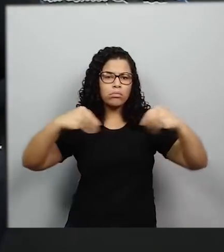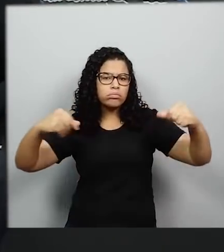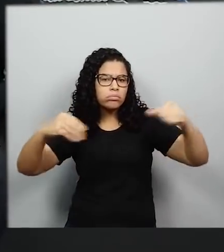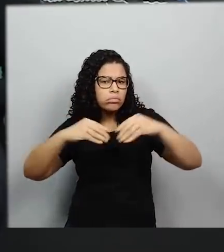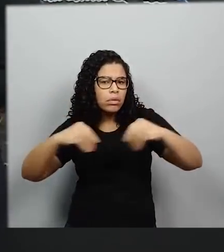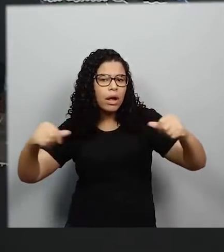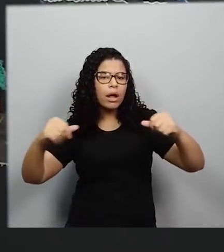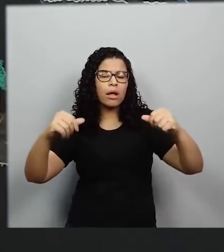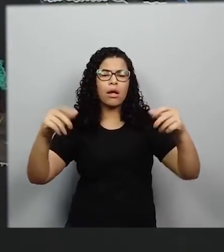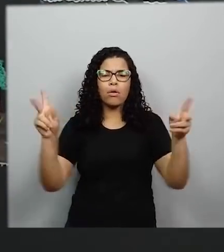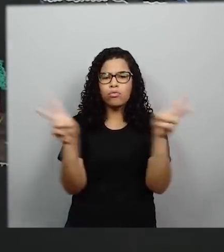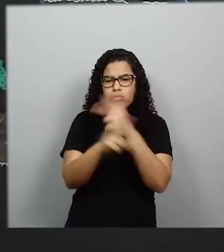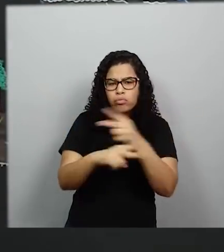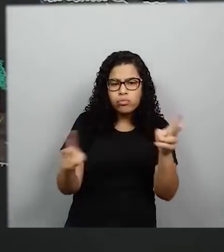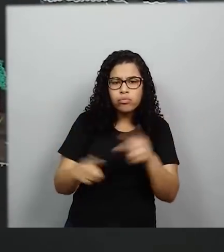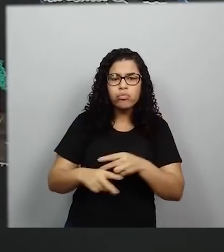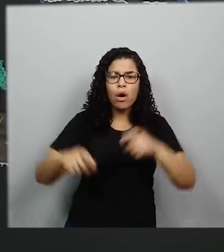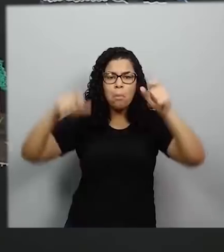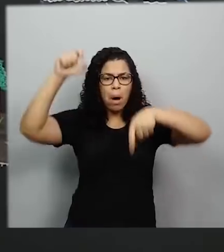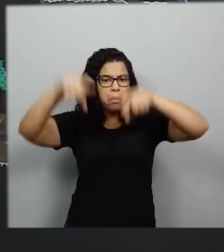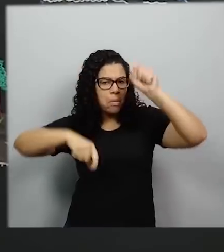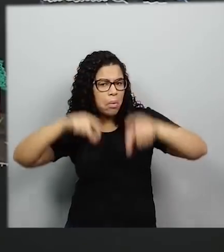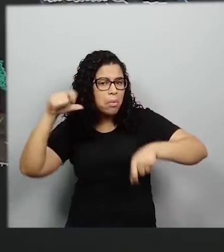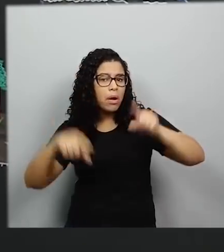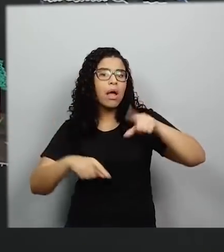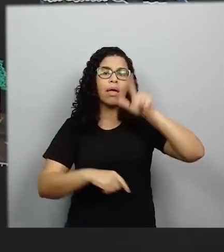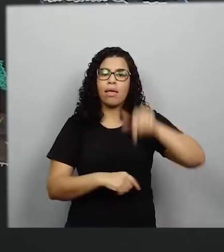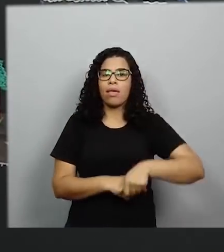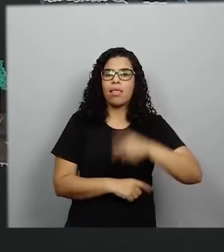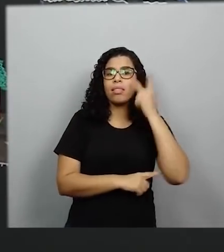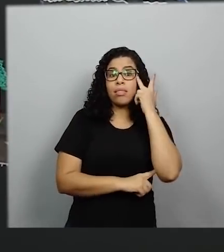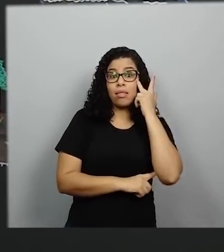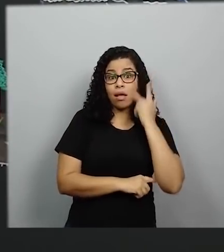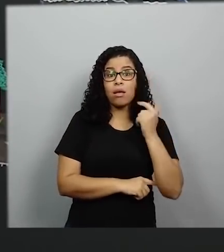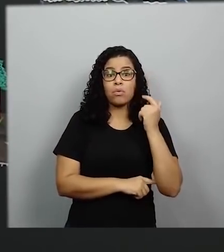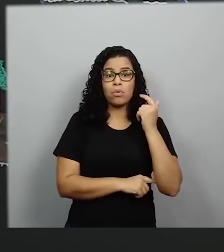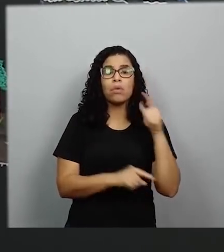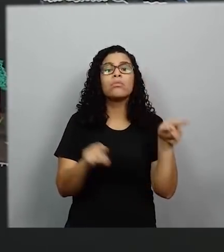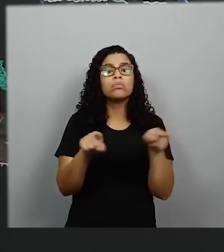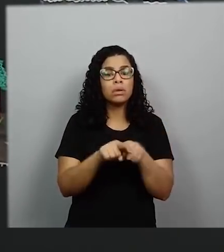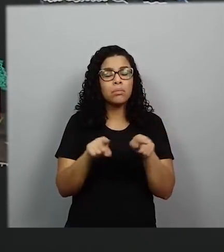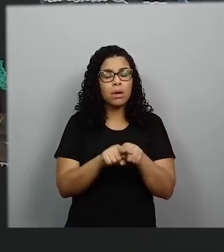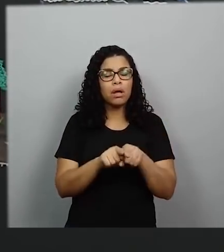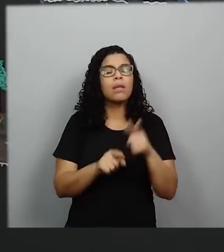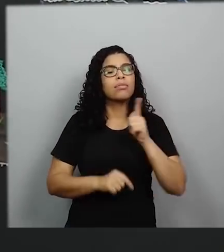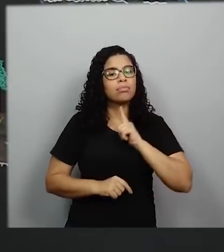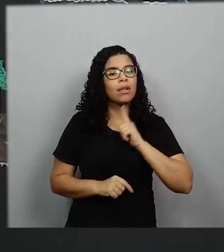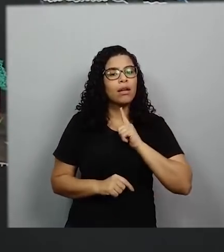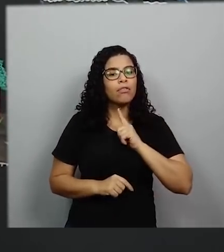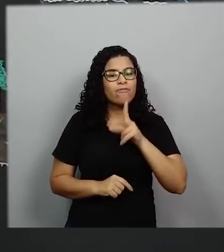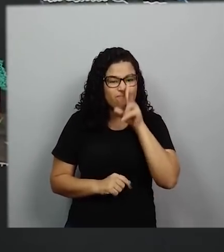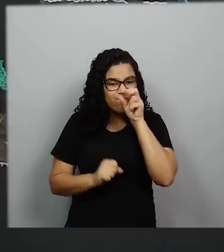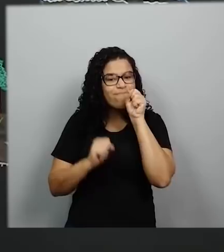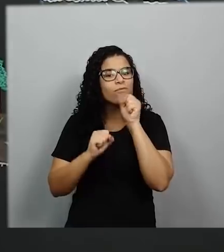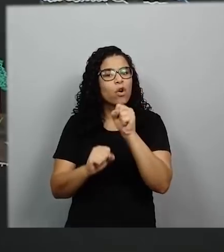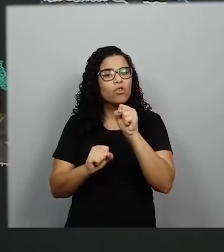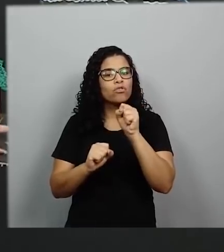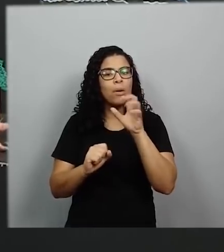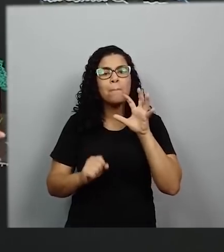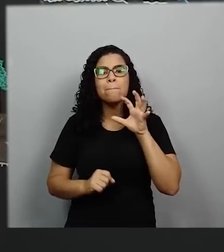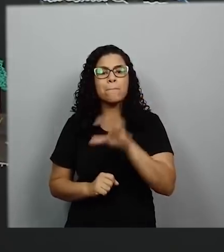de granizo, são fenômenos naturais e que vão causar um forte impacto também. Secas